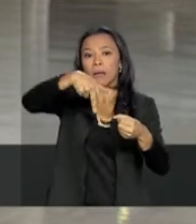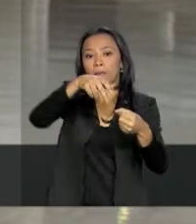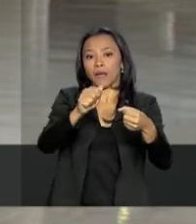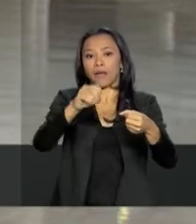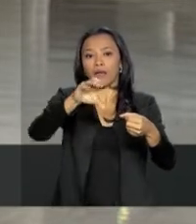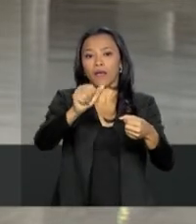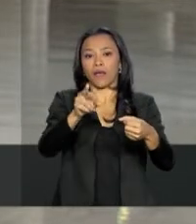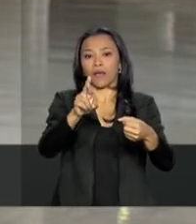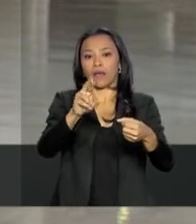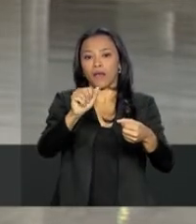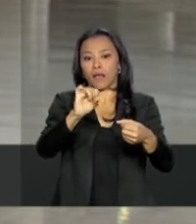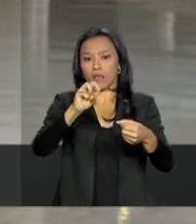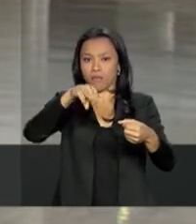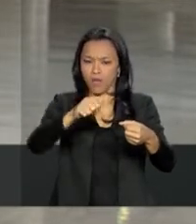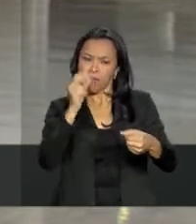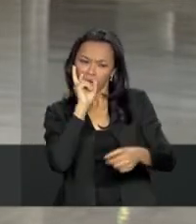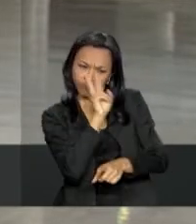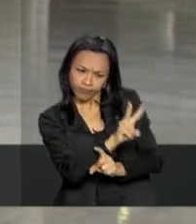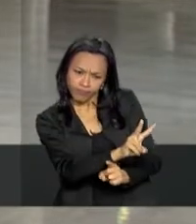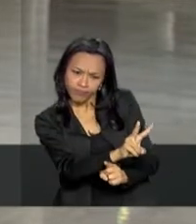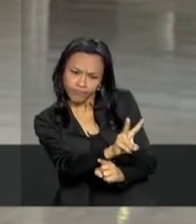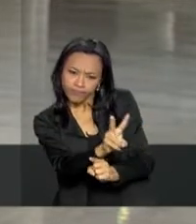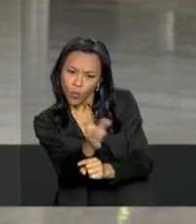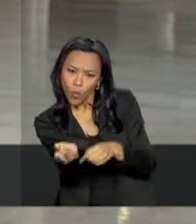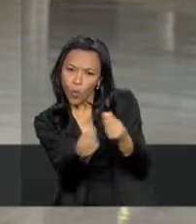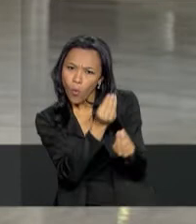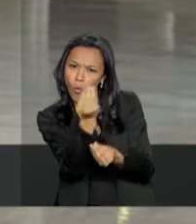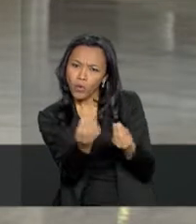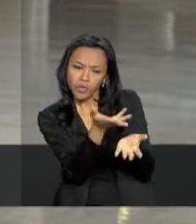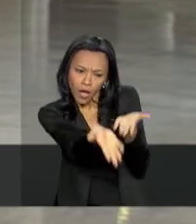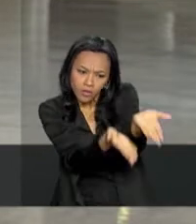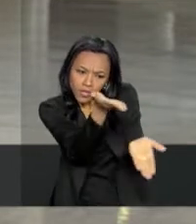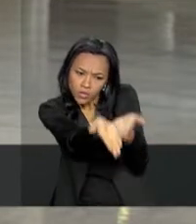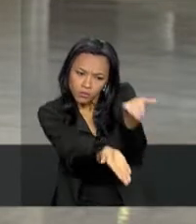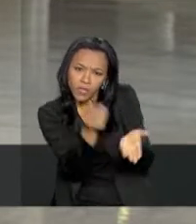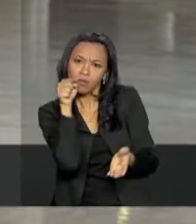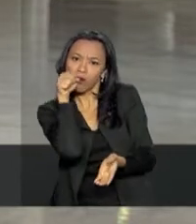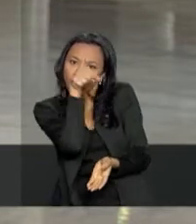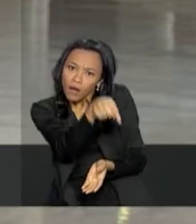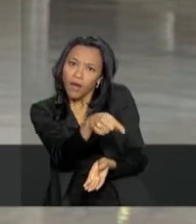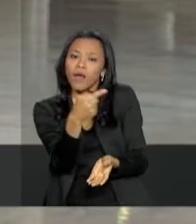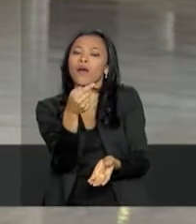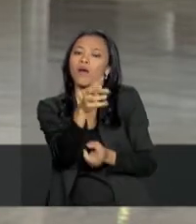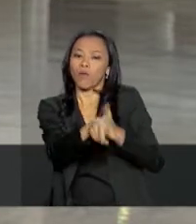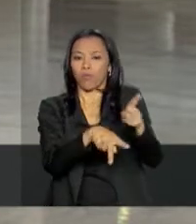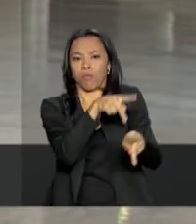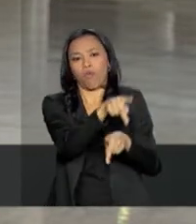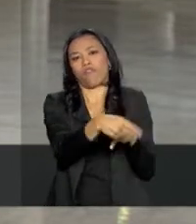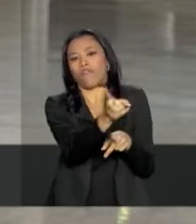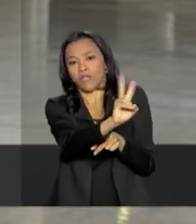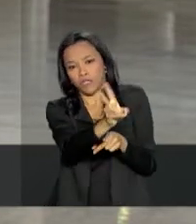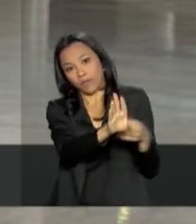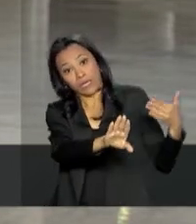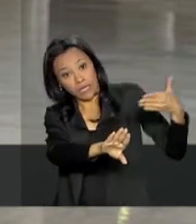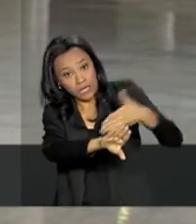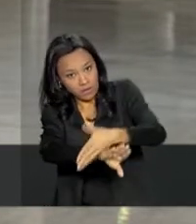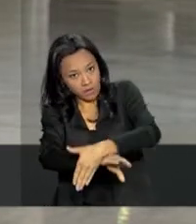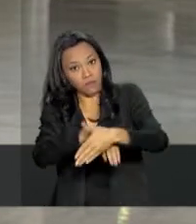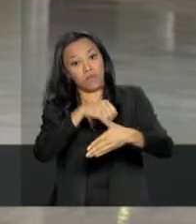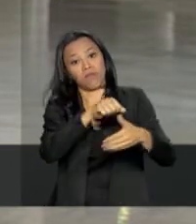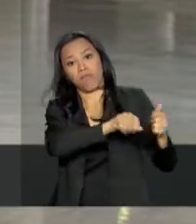para acompanhar a e vistoriar a prestação de serviços emergenciais aos venezuelanos que entram no brasil